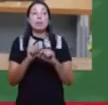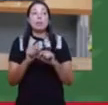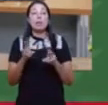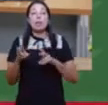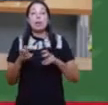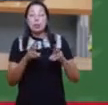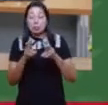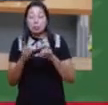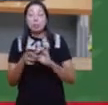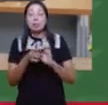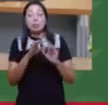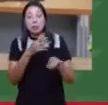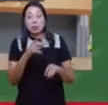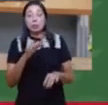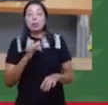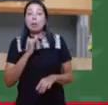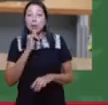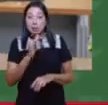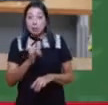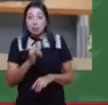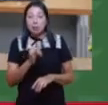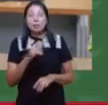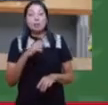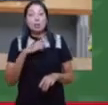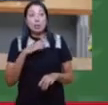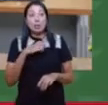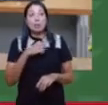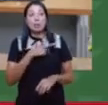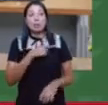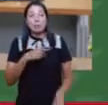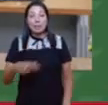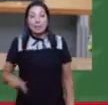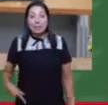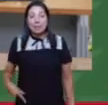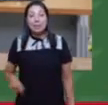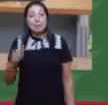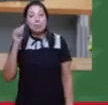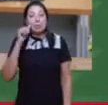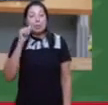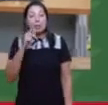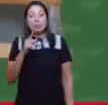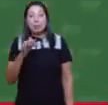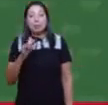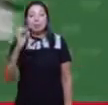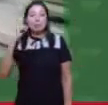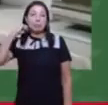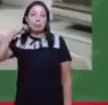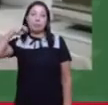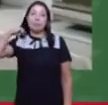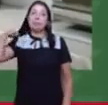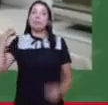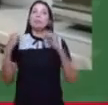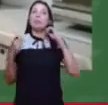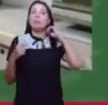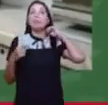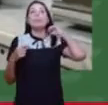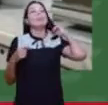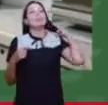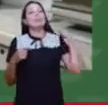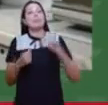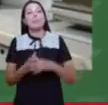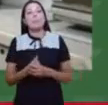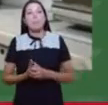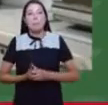isso ainda deixasse o seu recado, porque nós temos uma presidenta mulher no PT. Com certeza, Bongás,